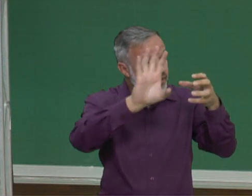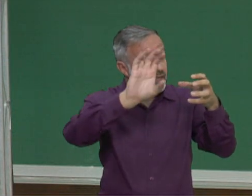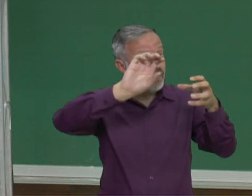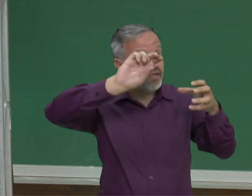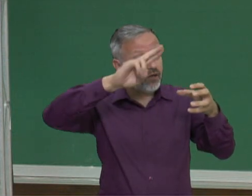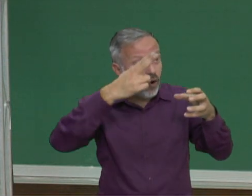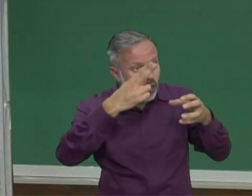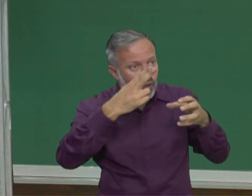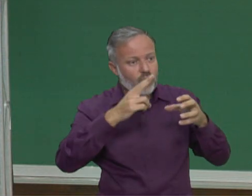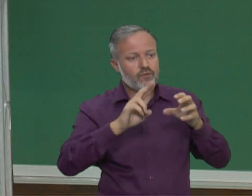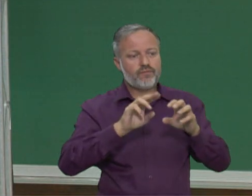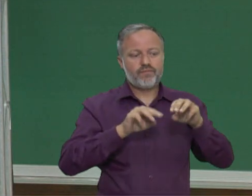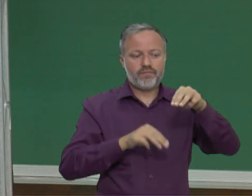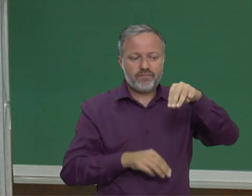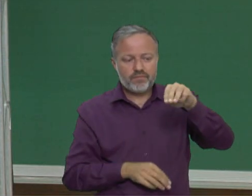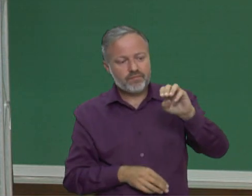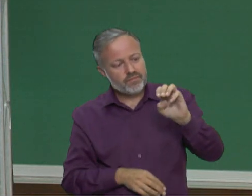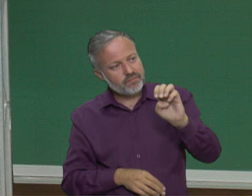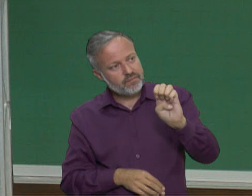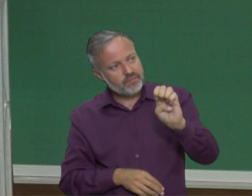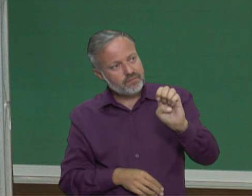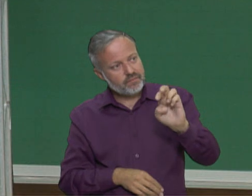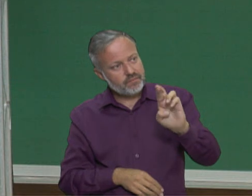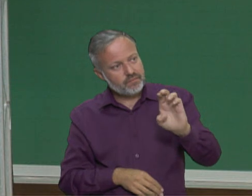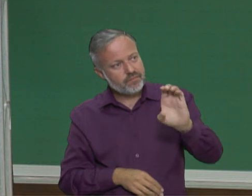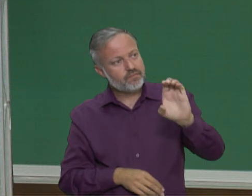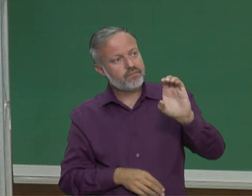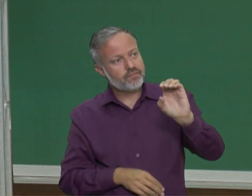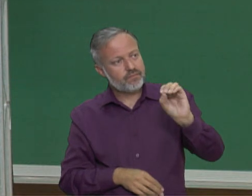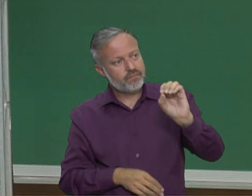ainda uma moeda única de circulação, dinheirinho único.